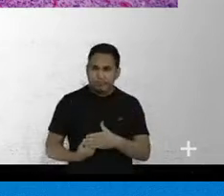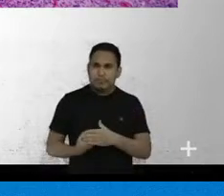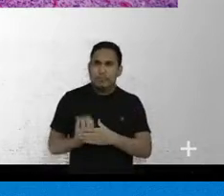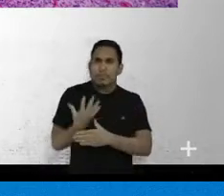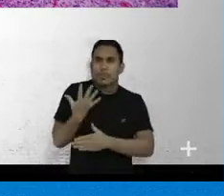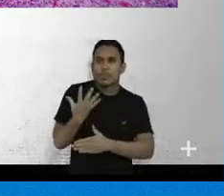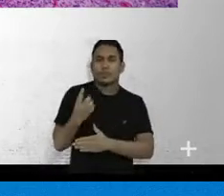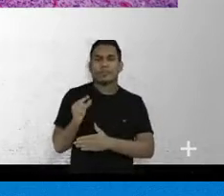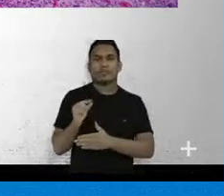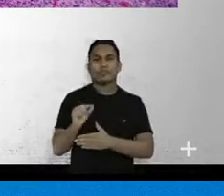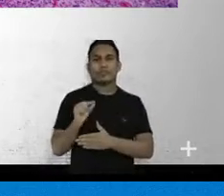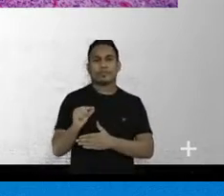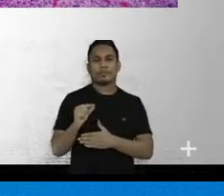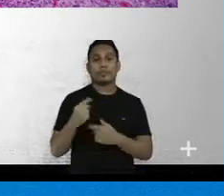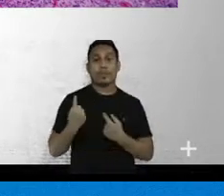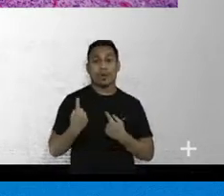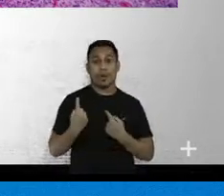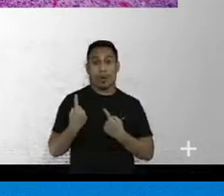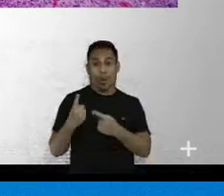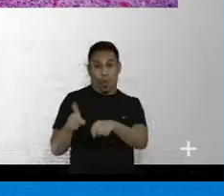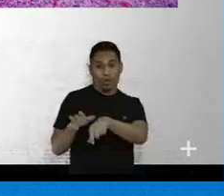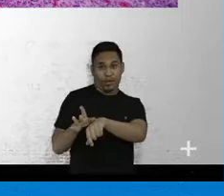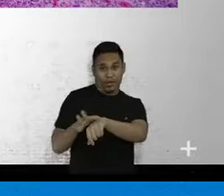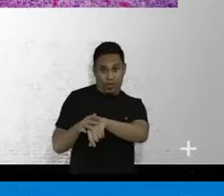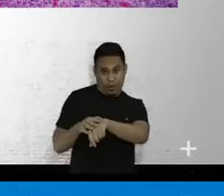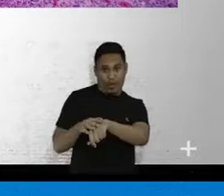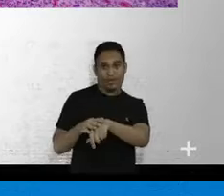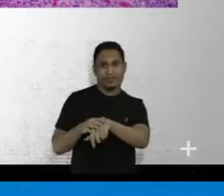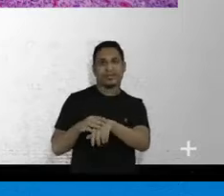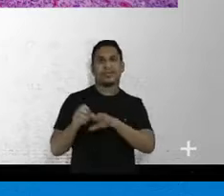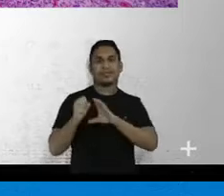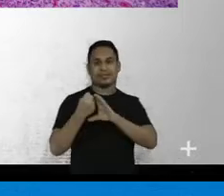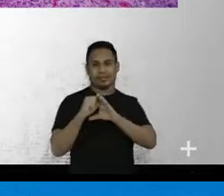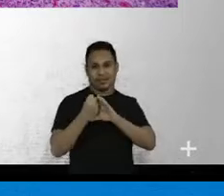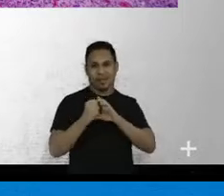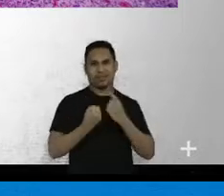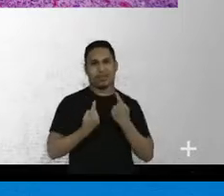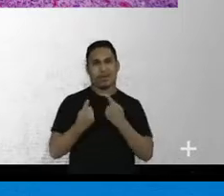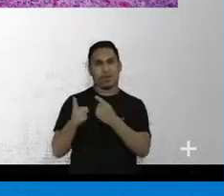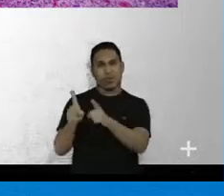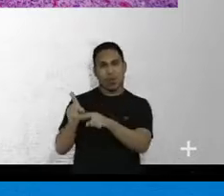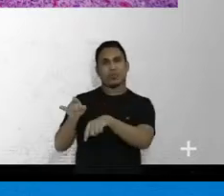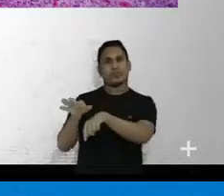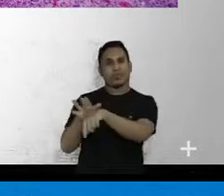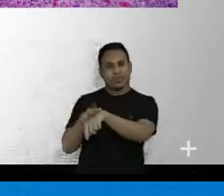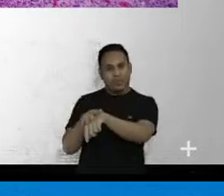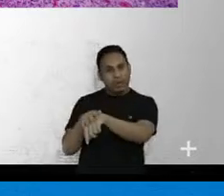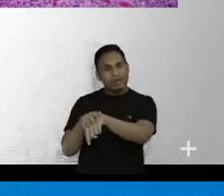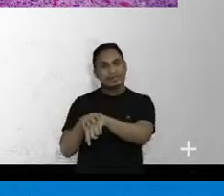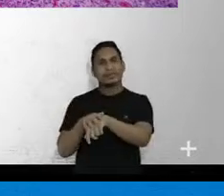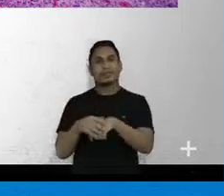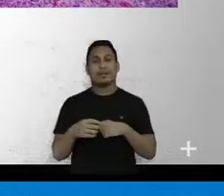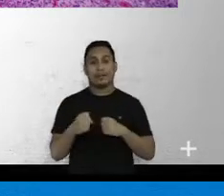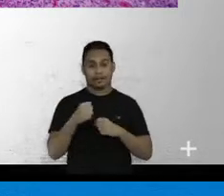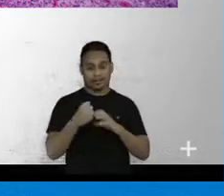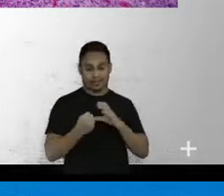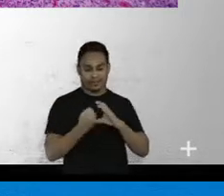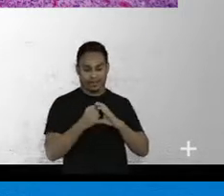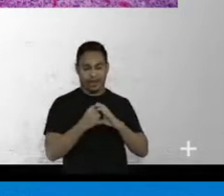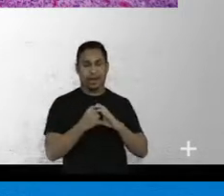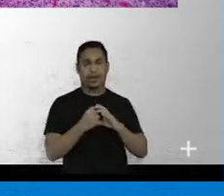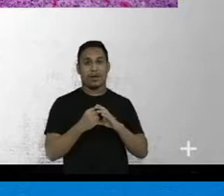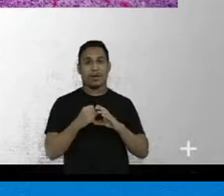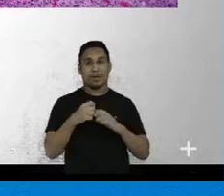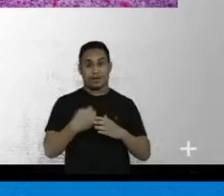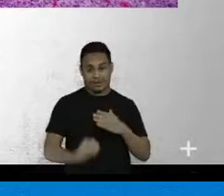autoanticorpos, anticorpos contra ele mesmo. Anticorpos são as nossas células de defesa. Elas foram criadas pelo nosso sistema imunológico para